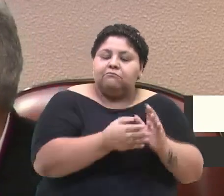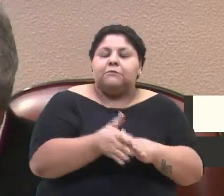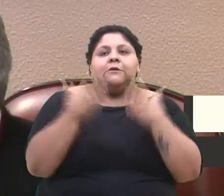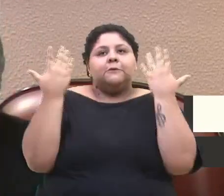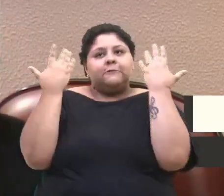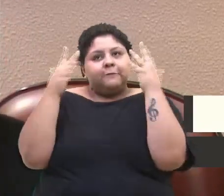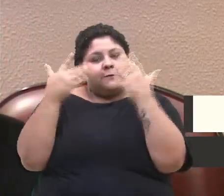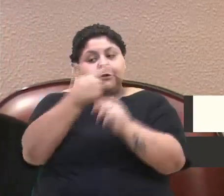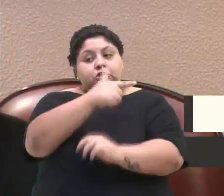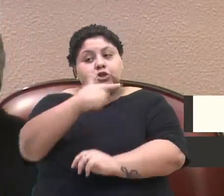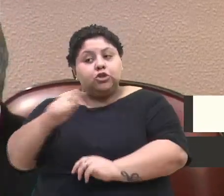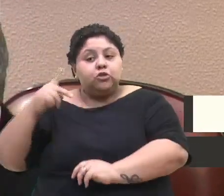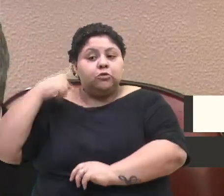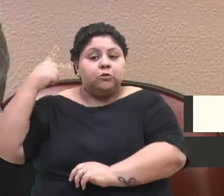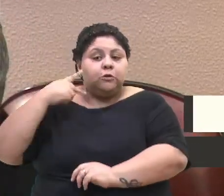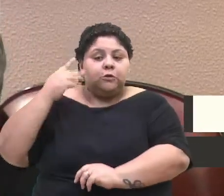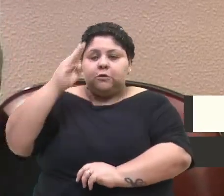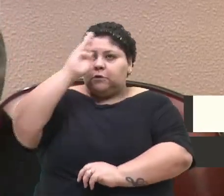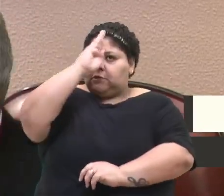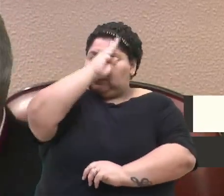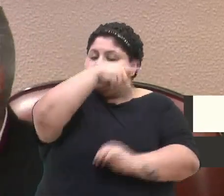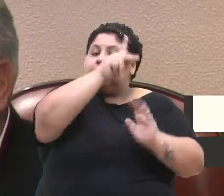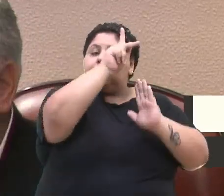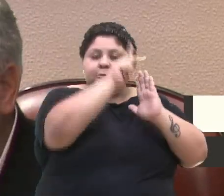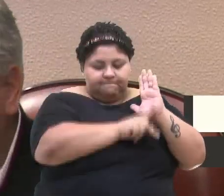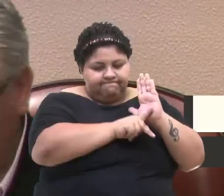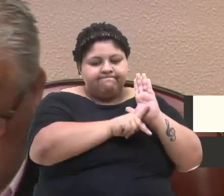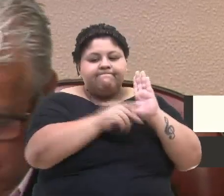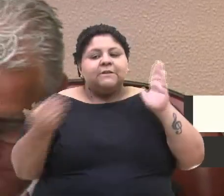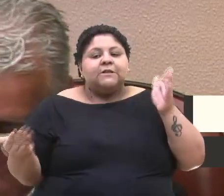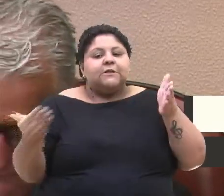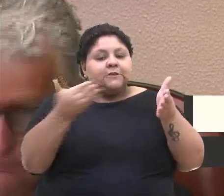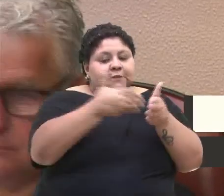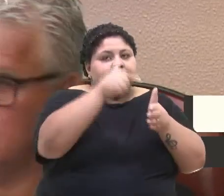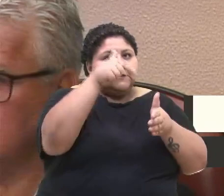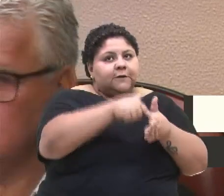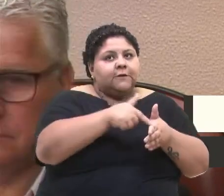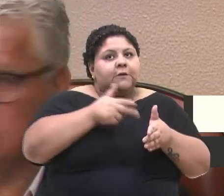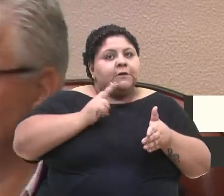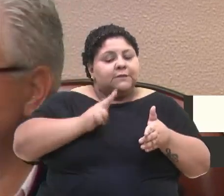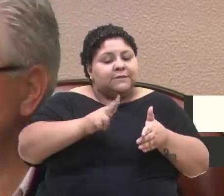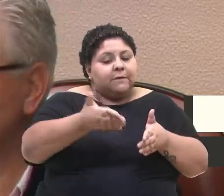o vereador e que projetos assim venham a essa casa e terão sempre o